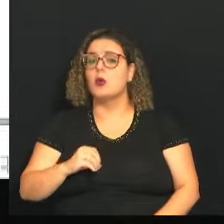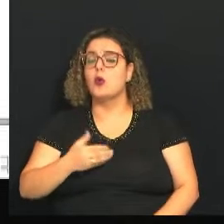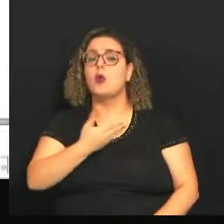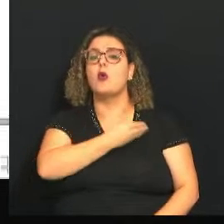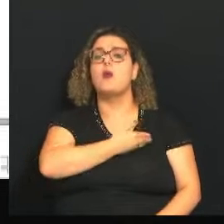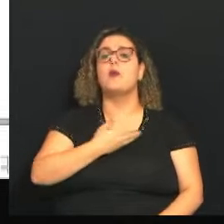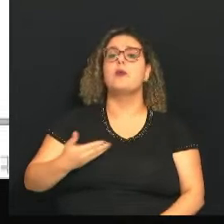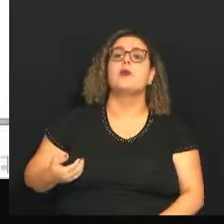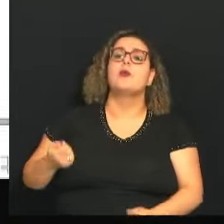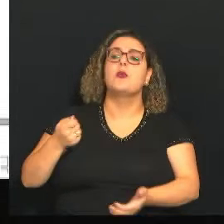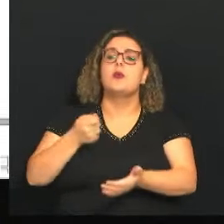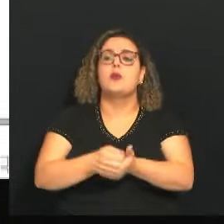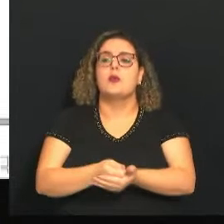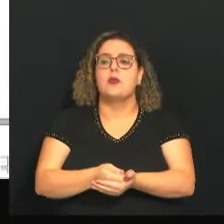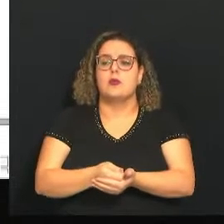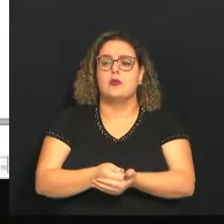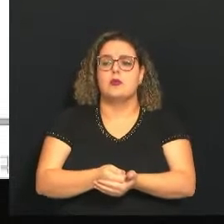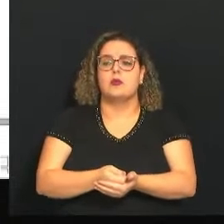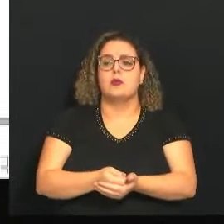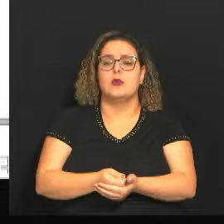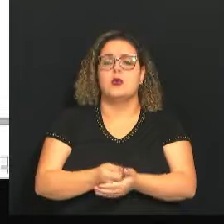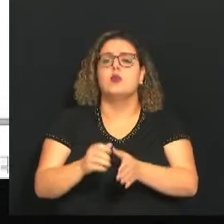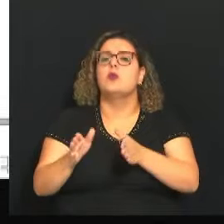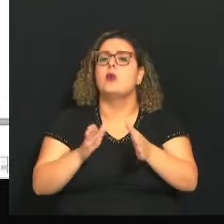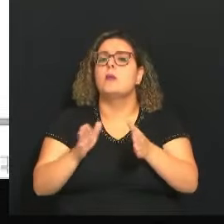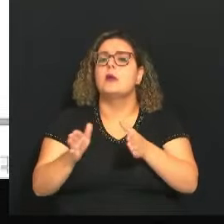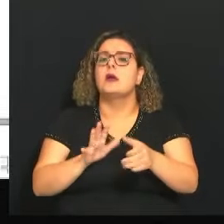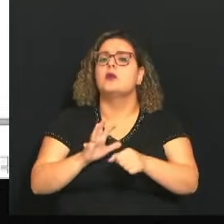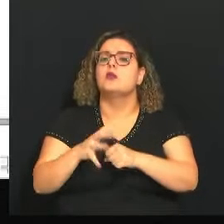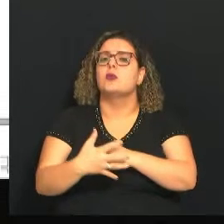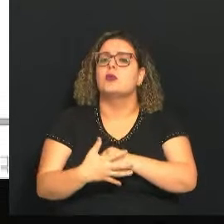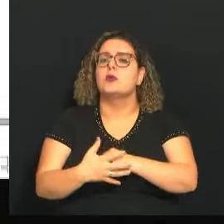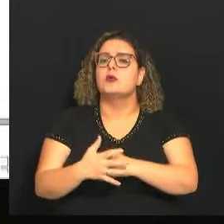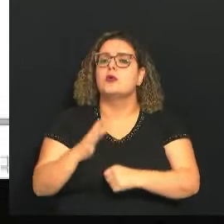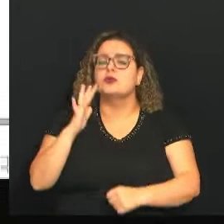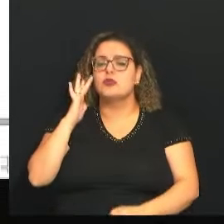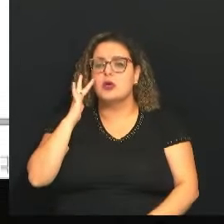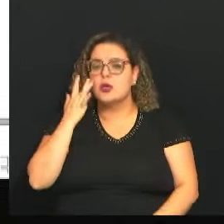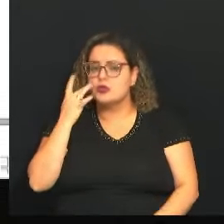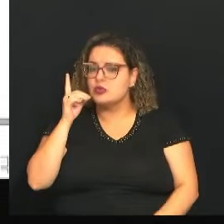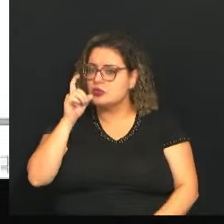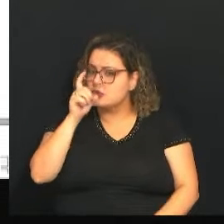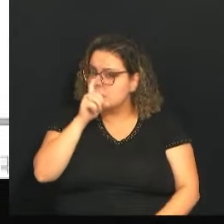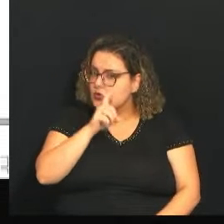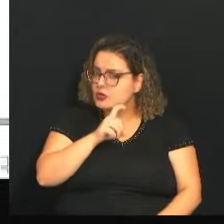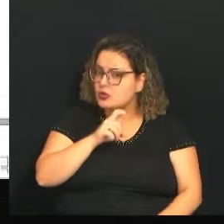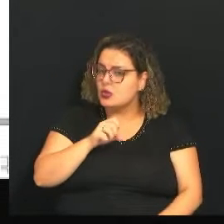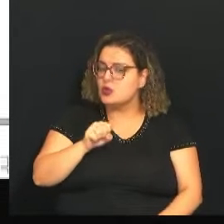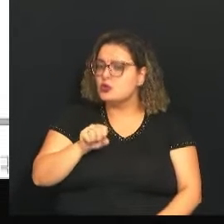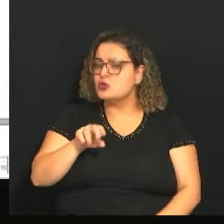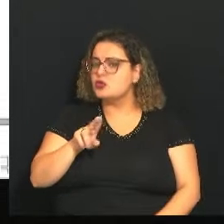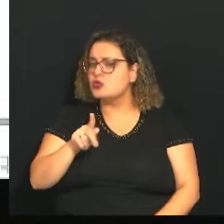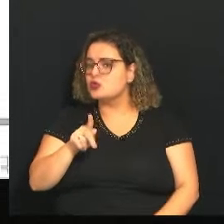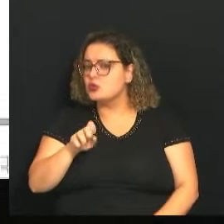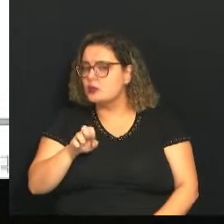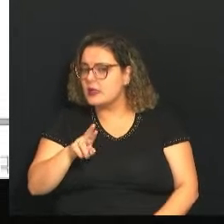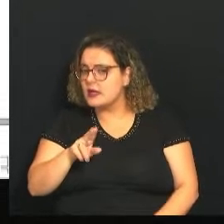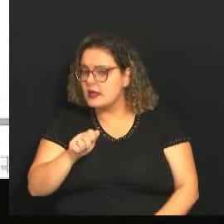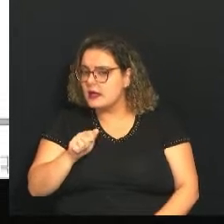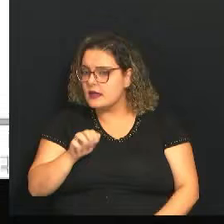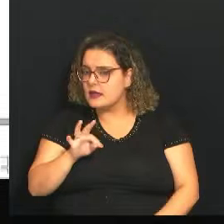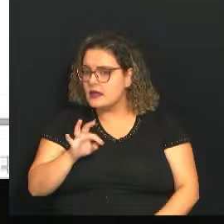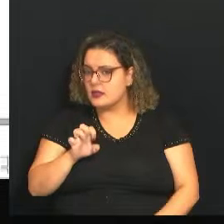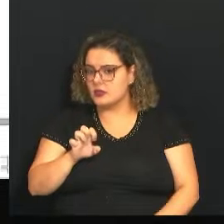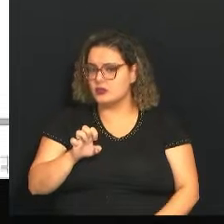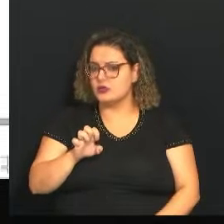faria um superávit primário. Em plena pandemia, eu já achei difícil compreender esse superávit que ele assumiu, mas era de 79